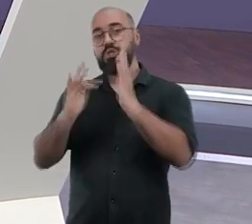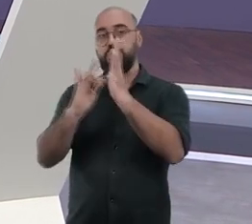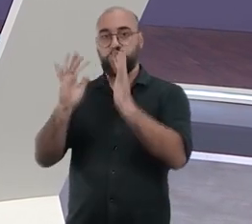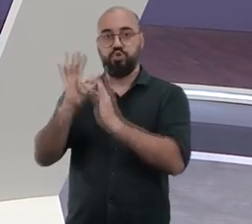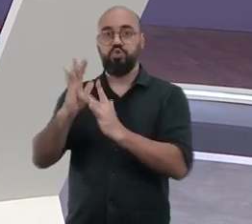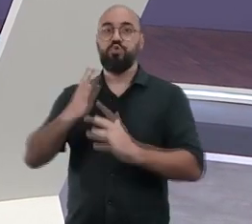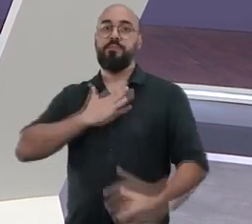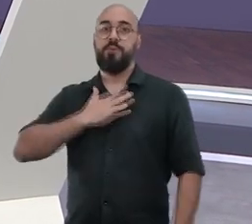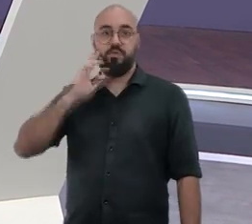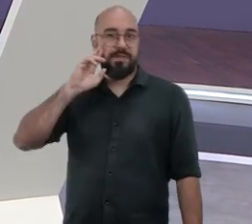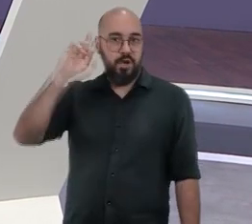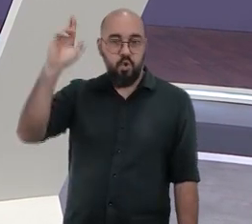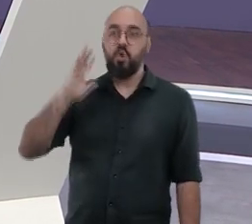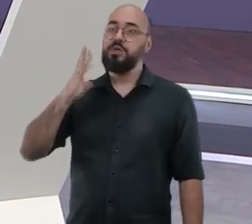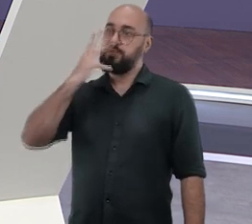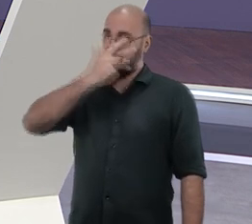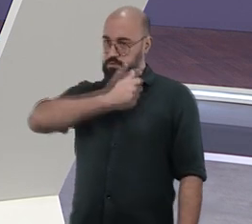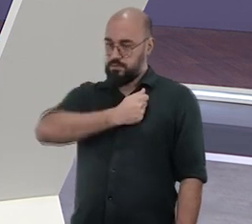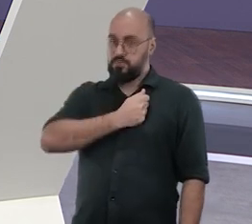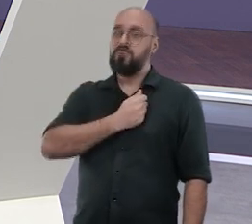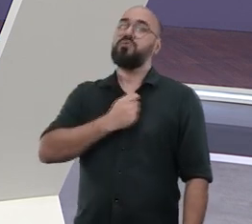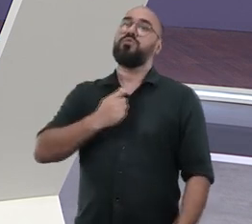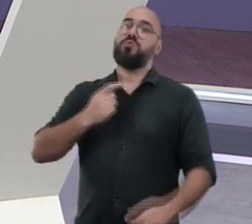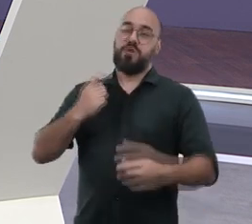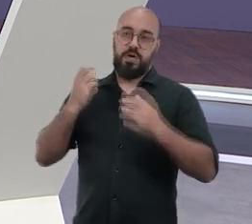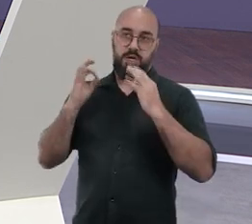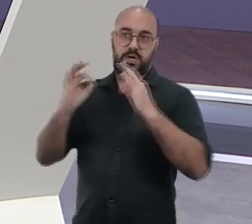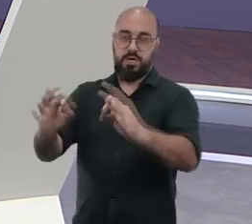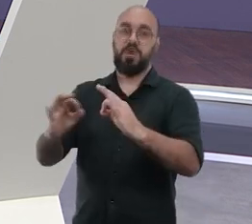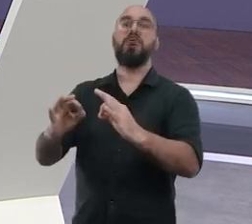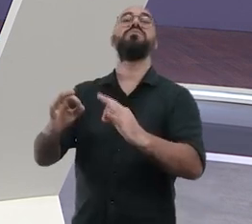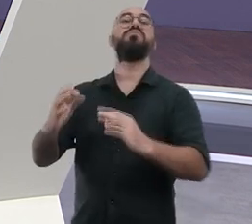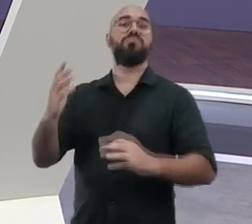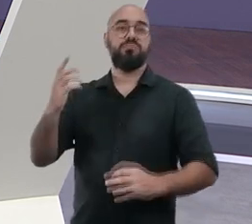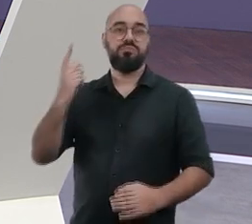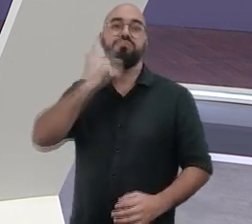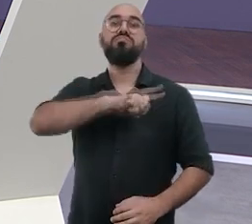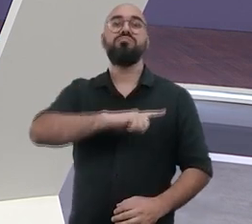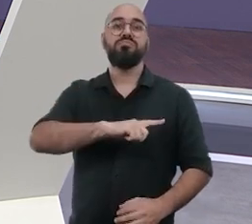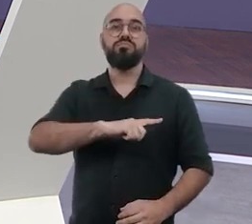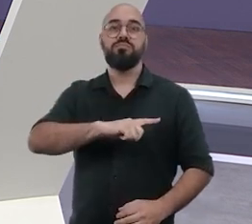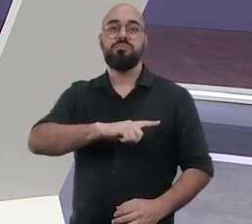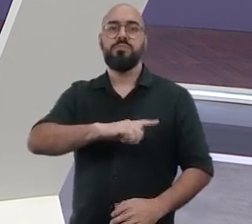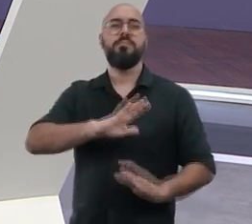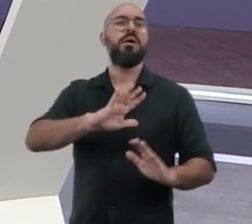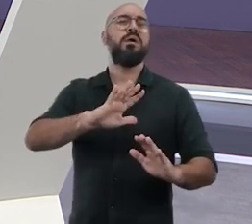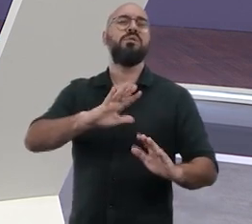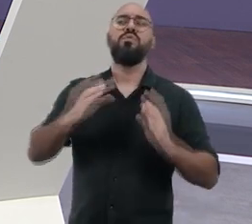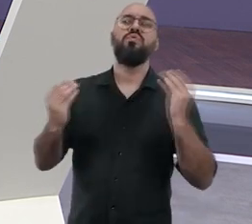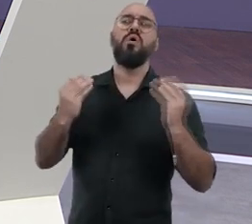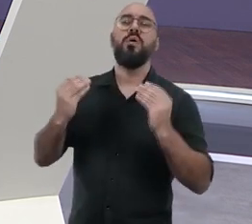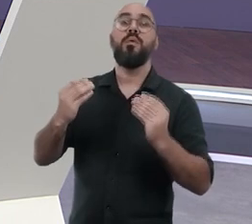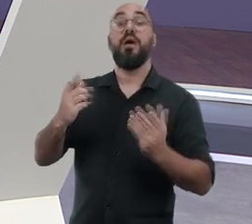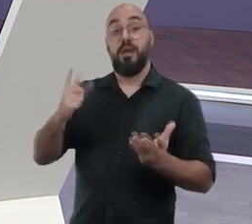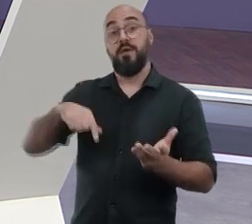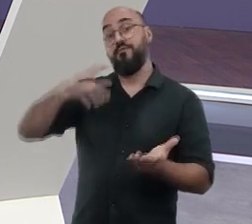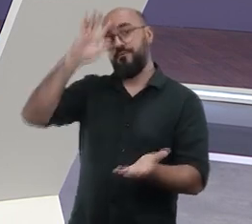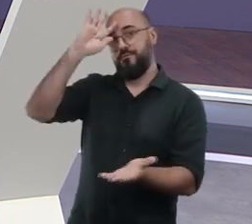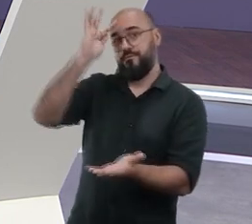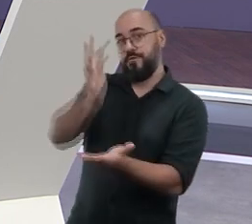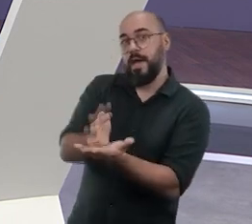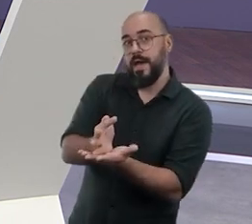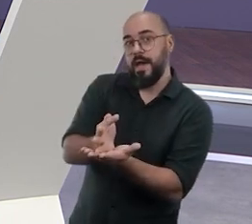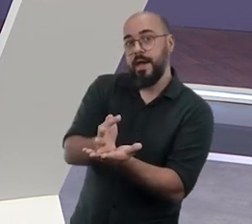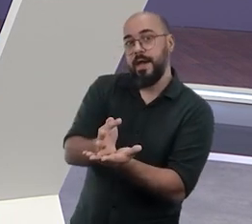esta aceitação se dá mediante a fé. Então, um conceito que